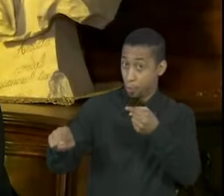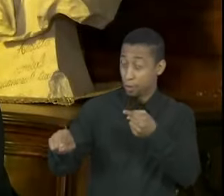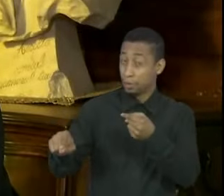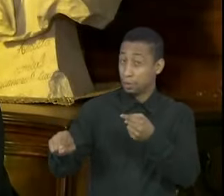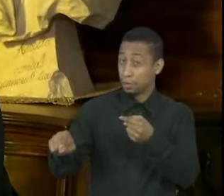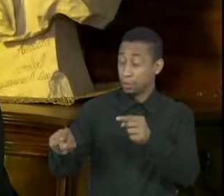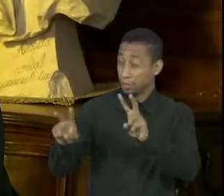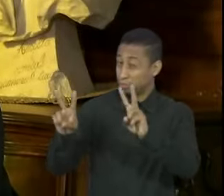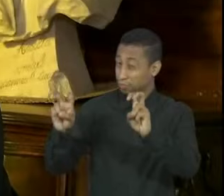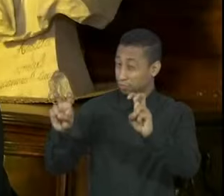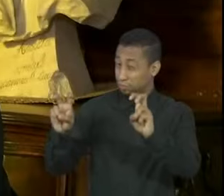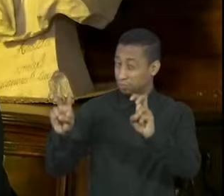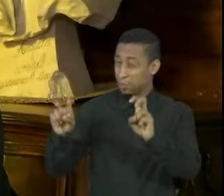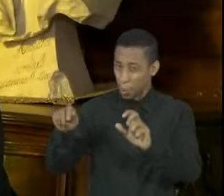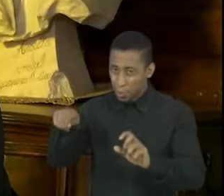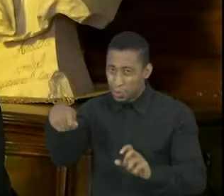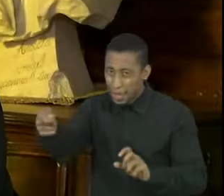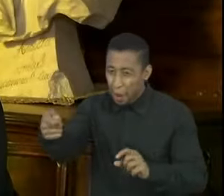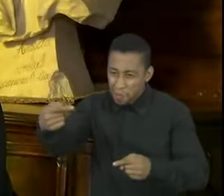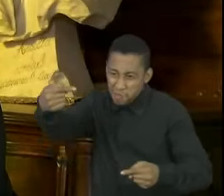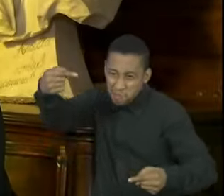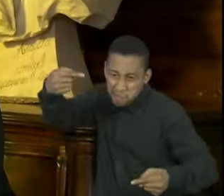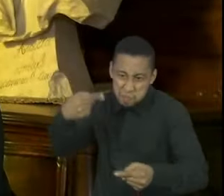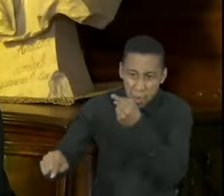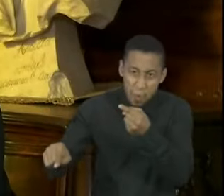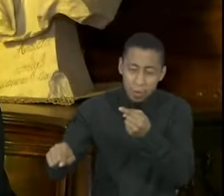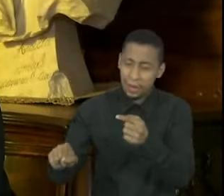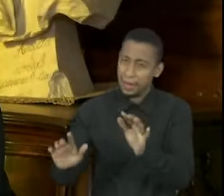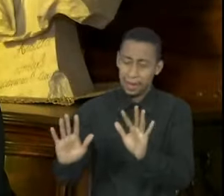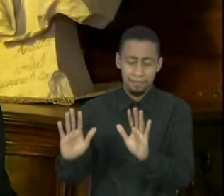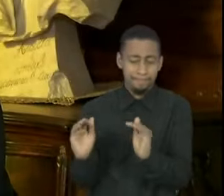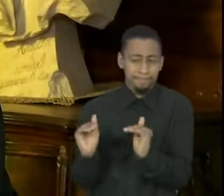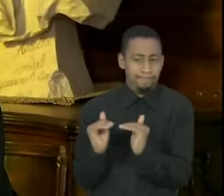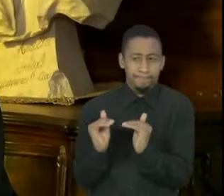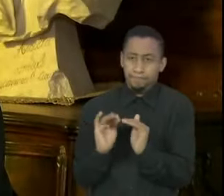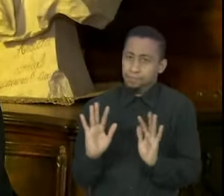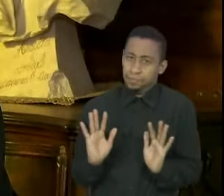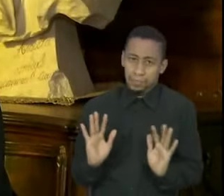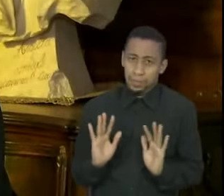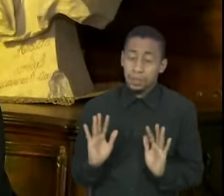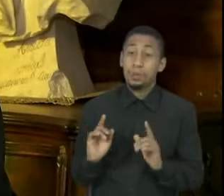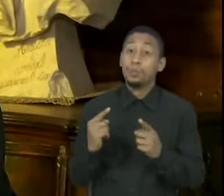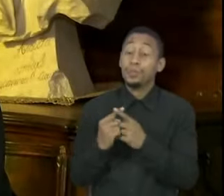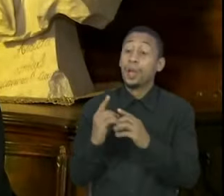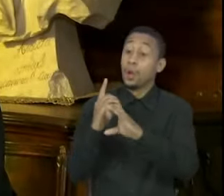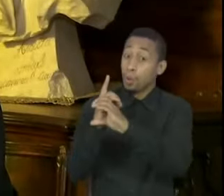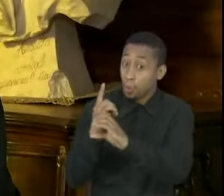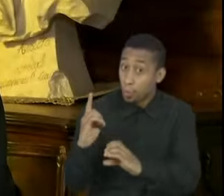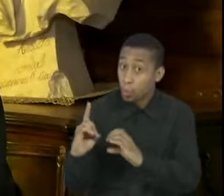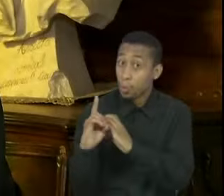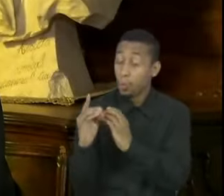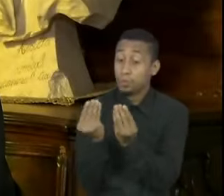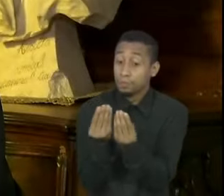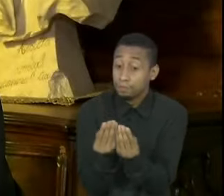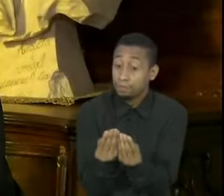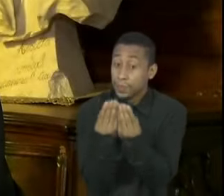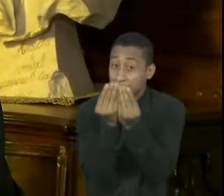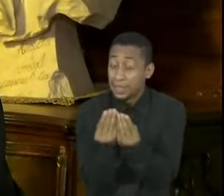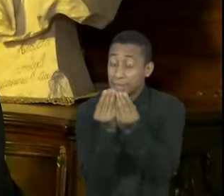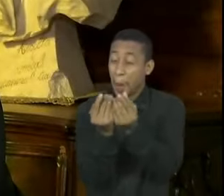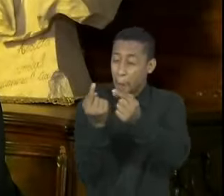a usar a palavra Beto proibição as celebrações de cultos e missas